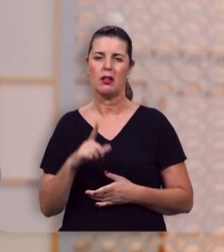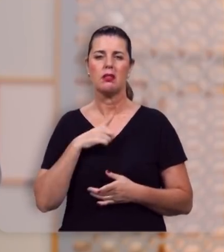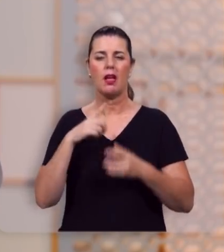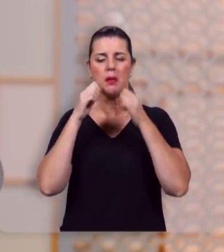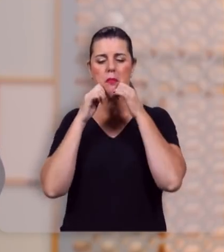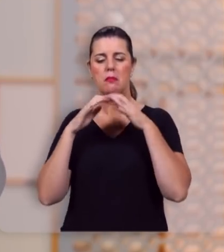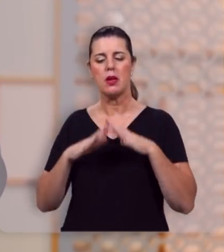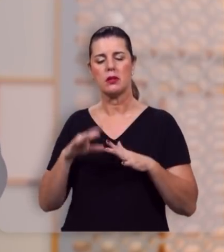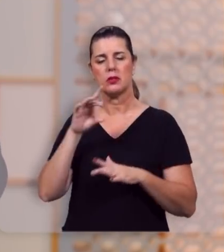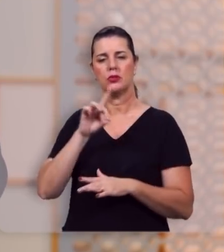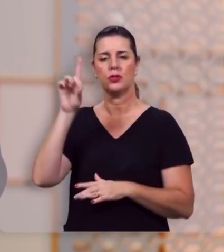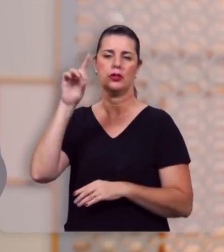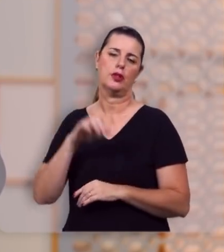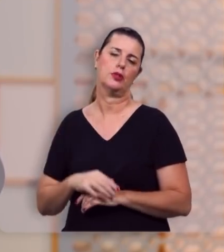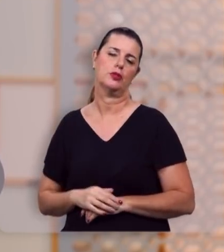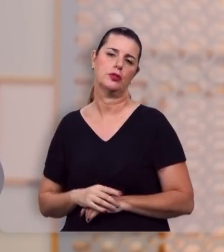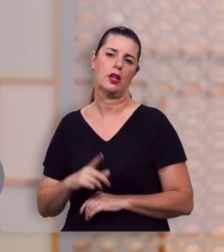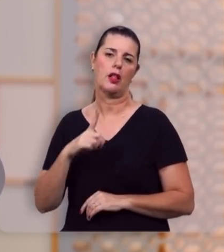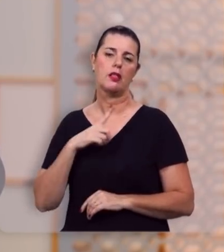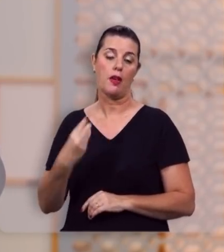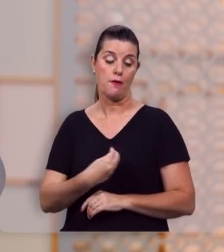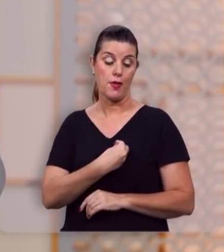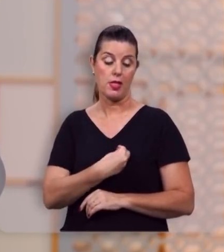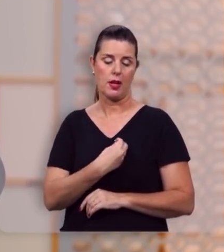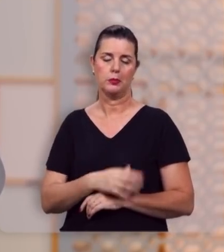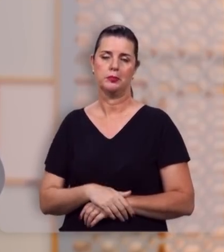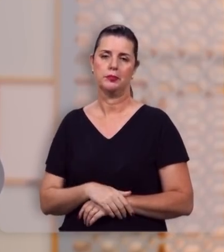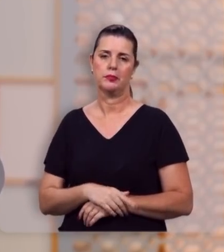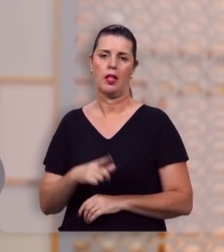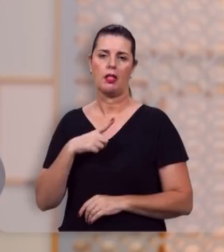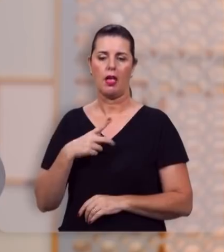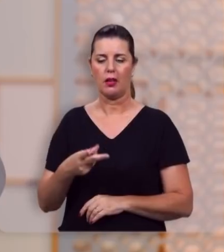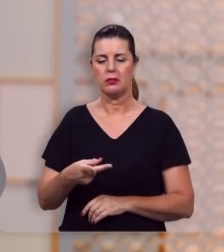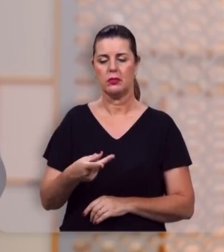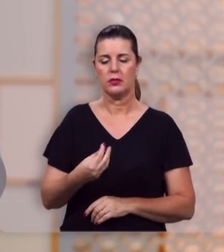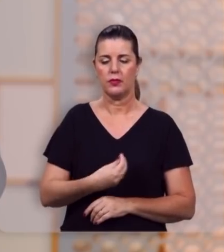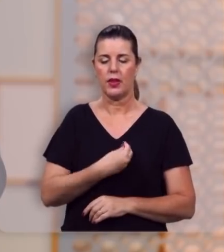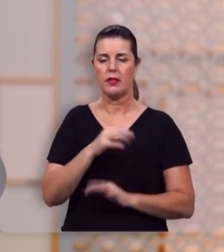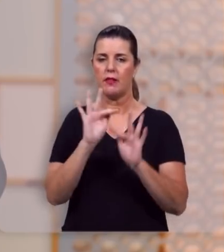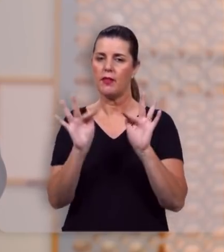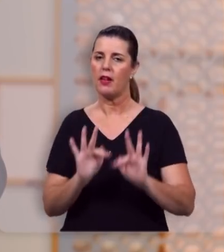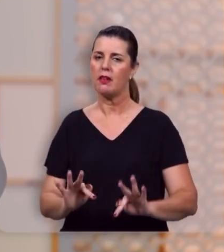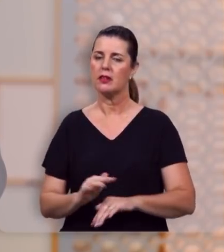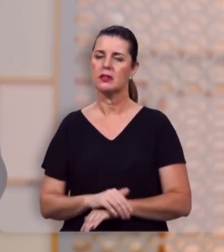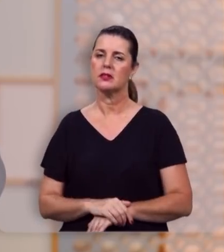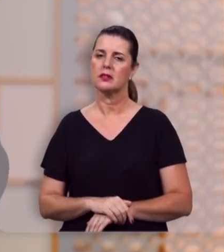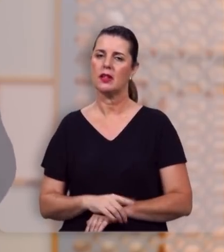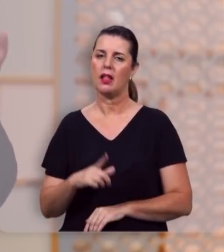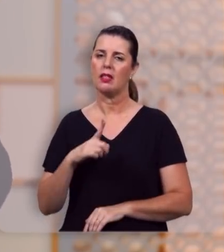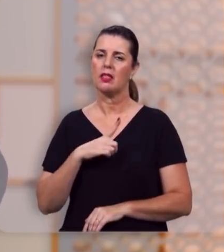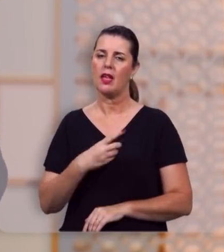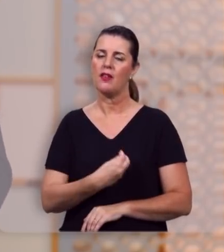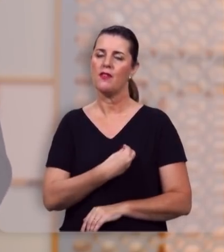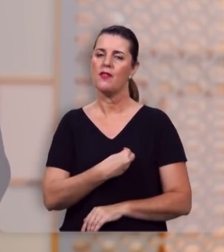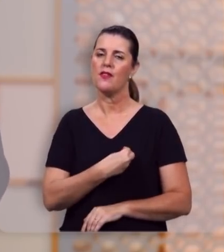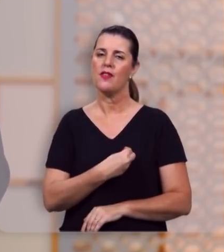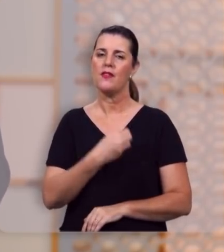tem a bênção de Deus, você tem vida, você tem prosperidade, você tem uma vida